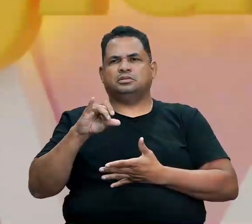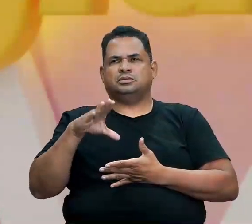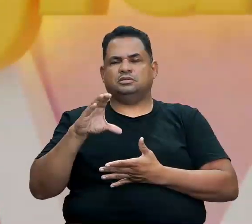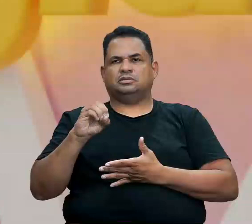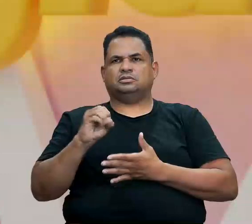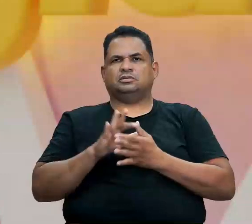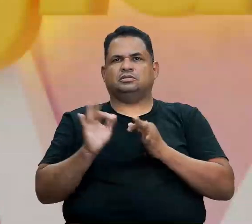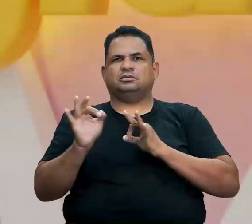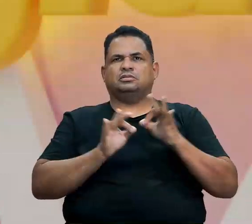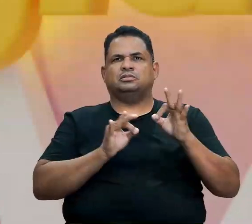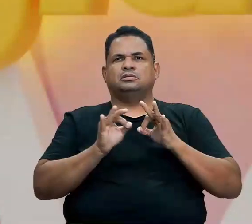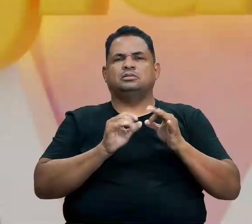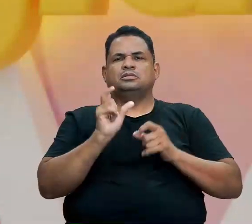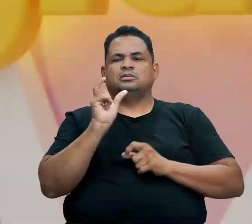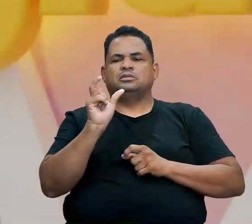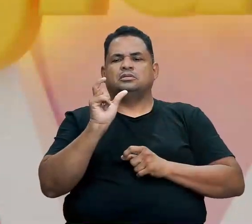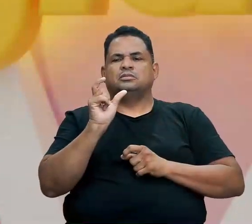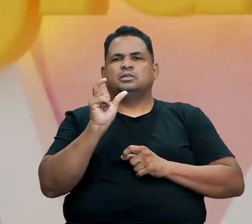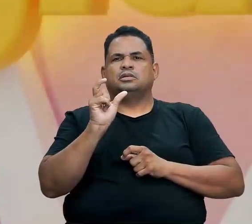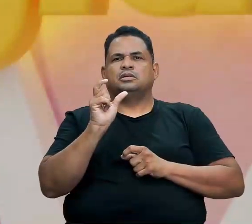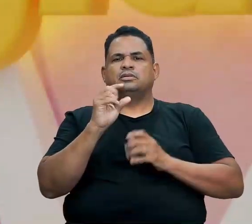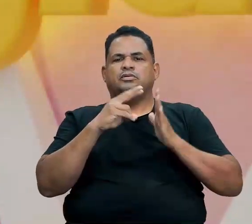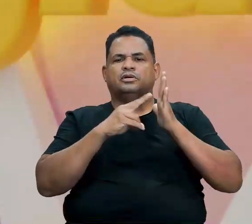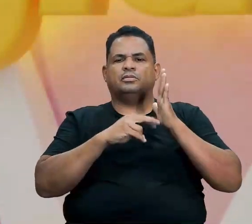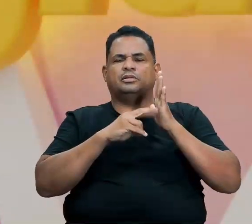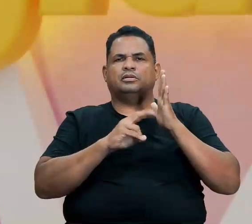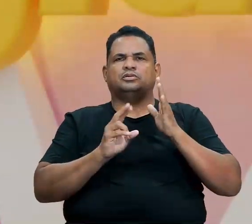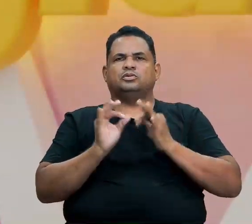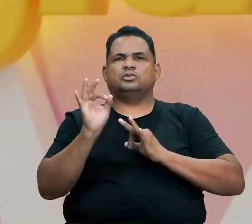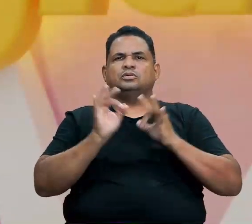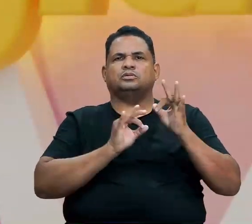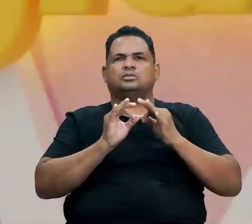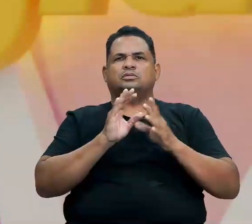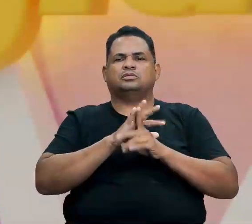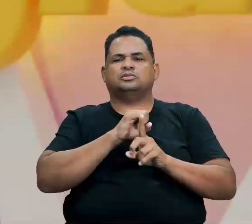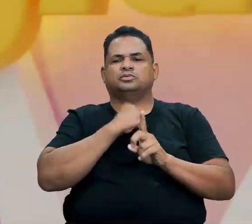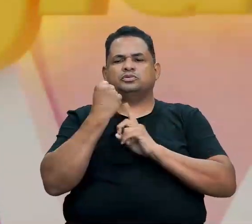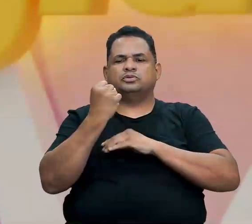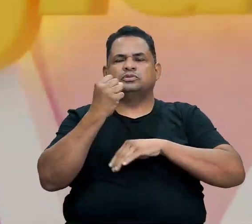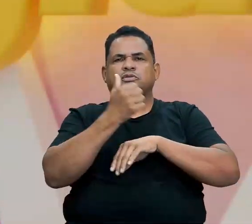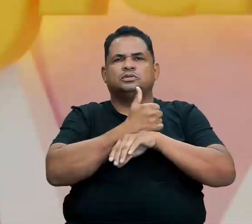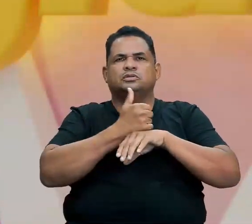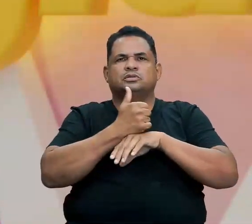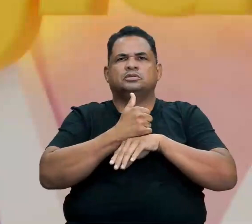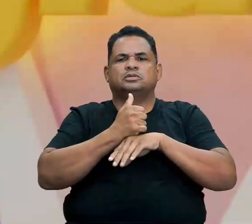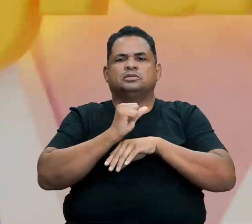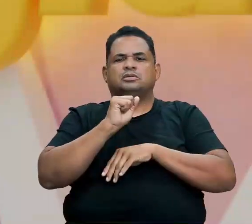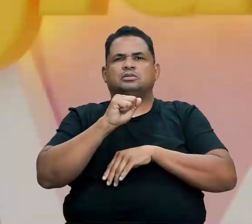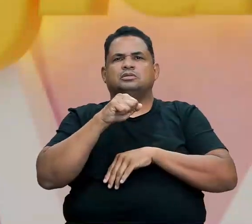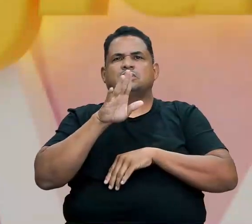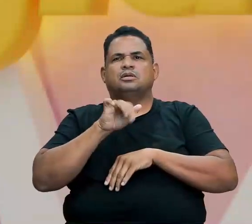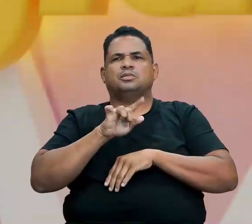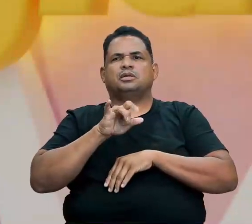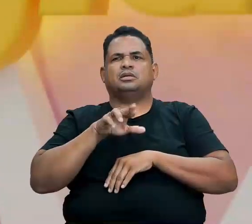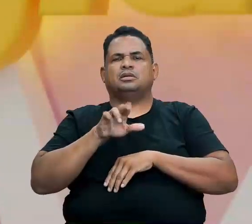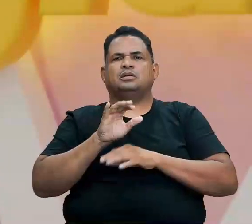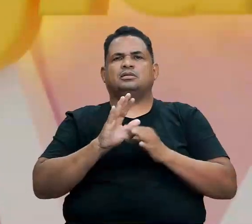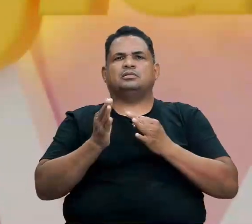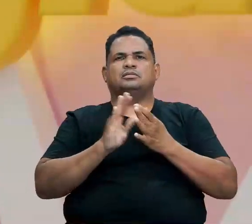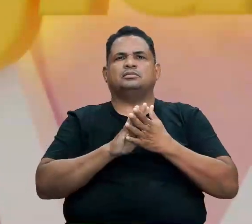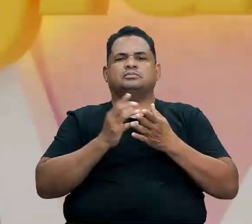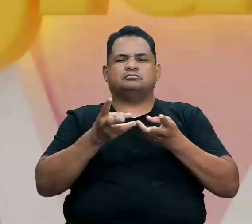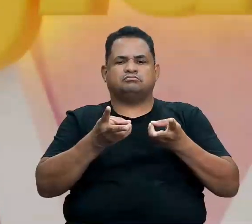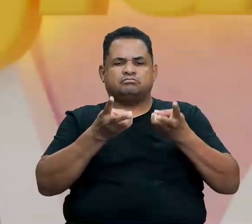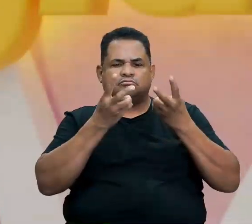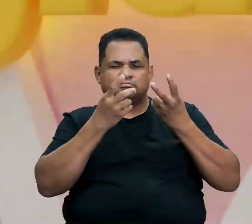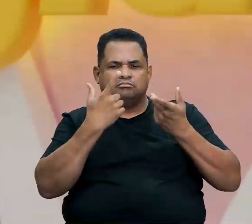o termo criado pelo sociólogo, né, Graham, Samé Graham, para identificando